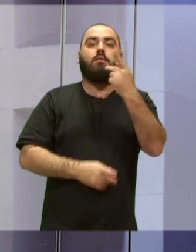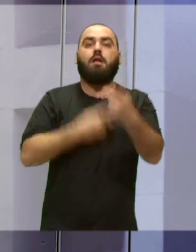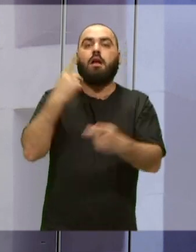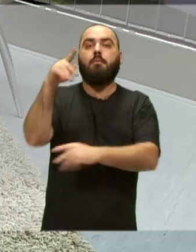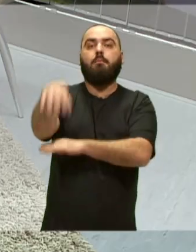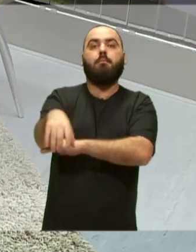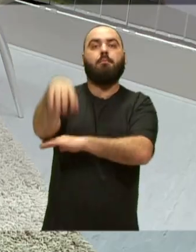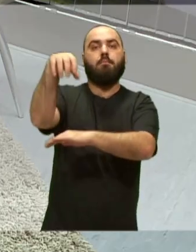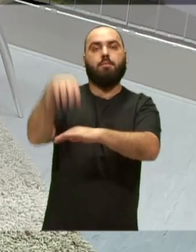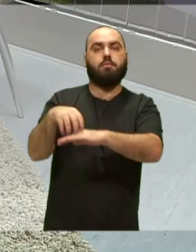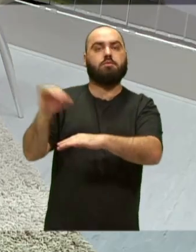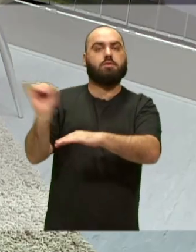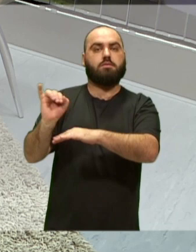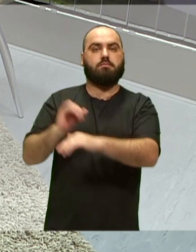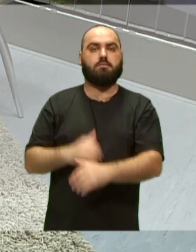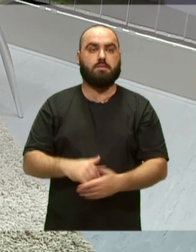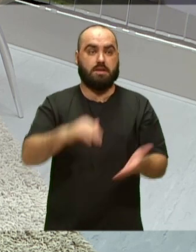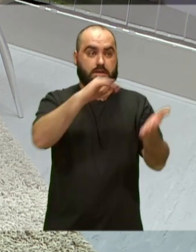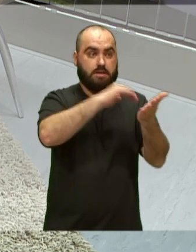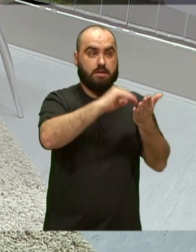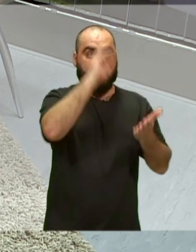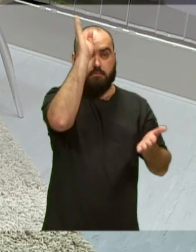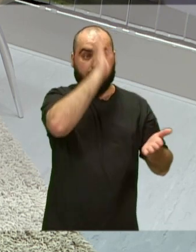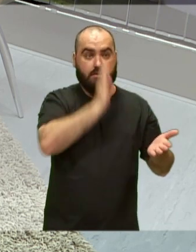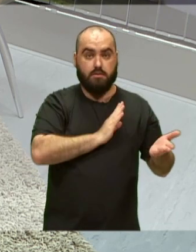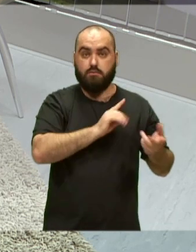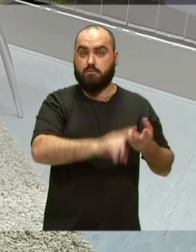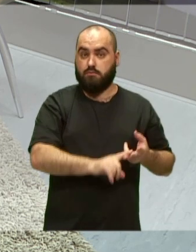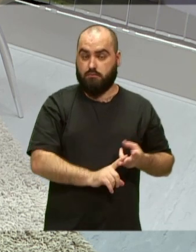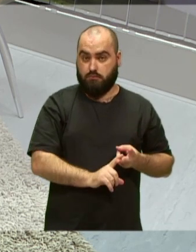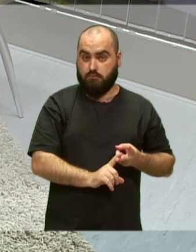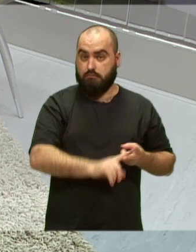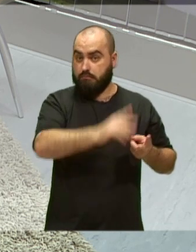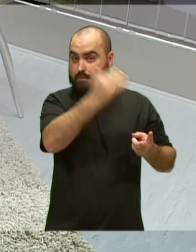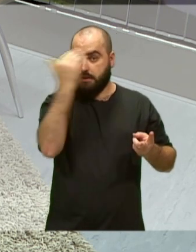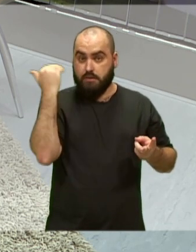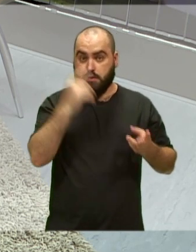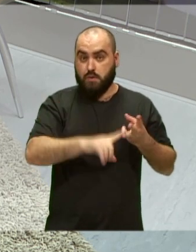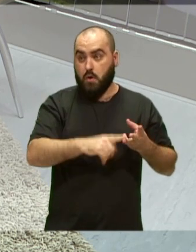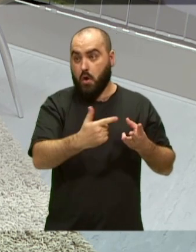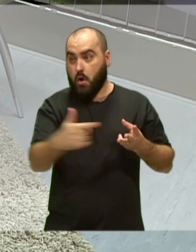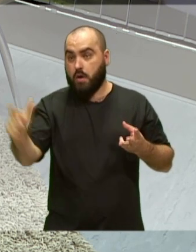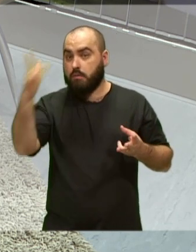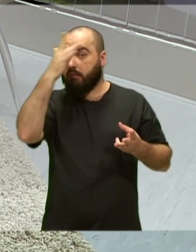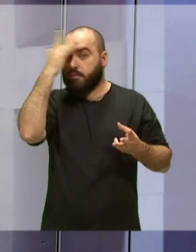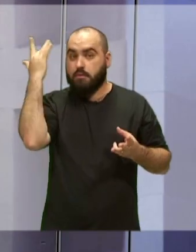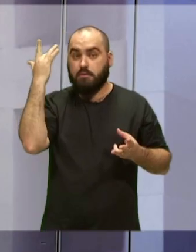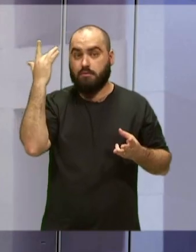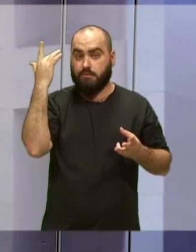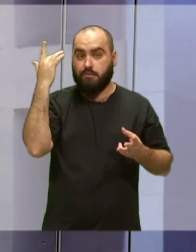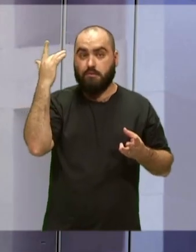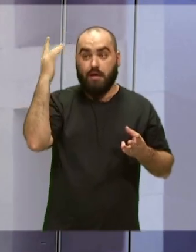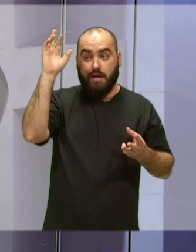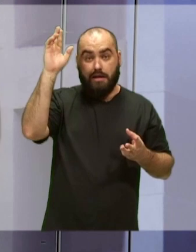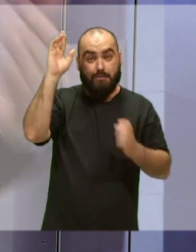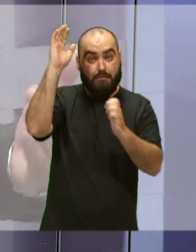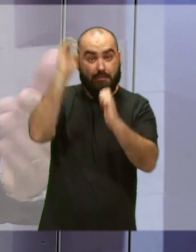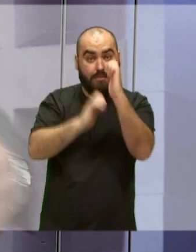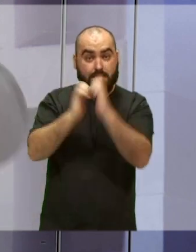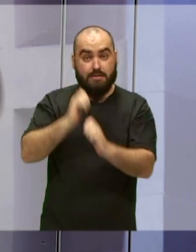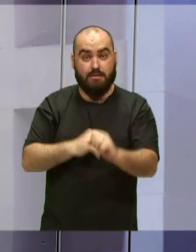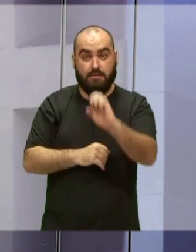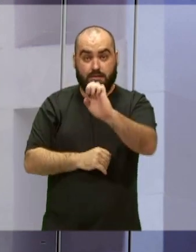Porto trouxemos o secretário Nacional trouxemos e eh eh outros outros agentes a própria empresa que fez o